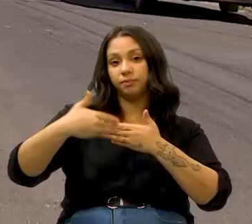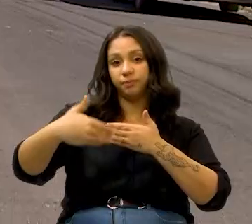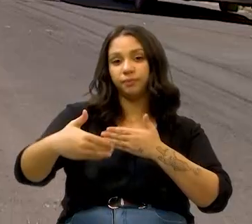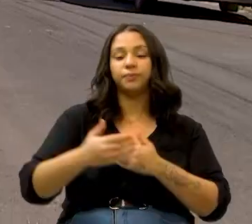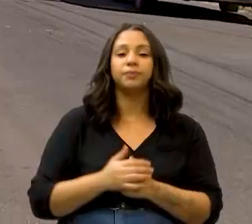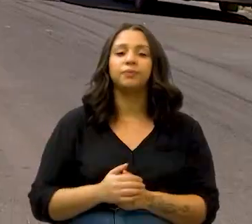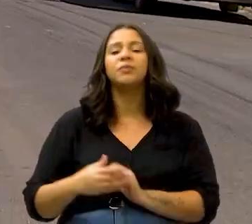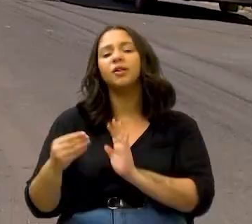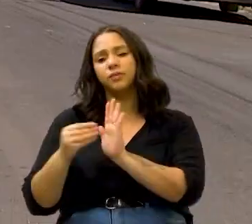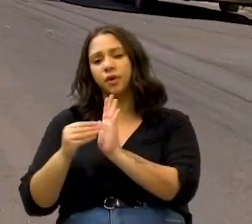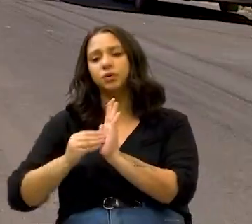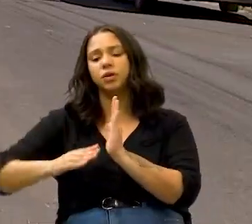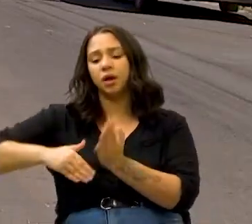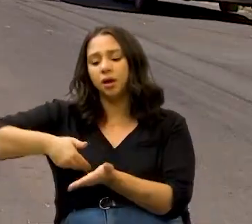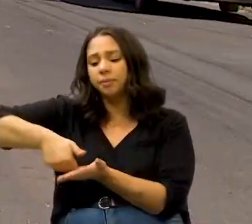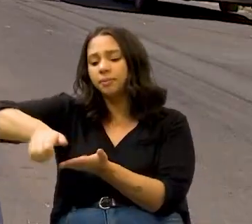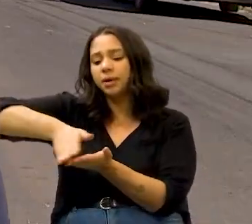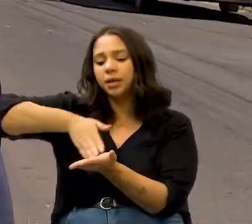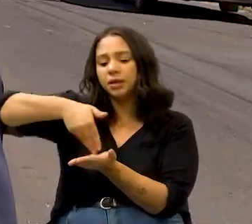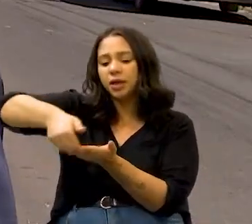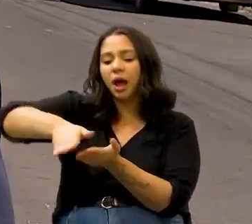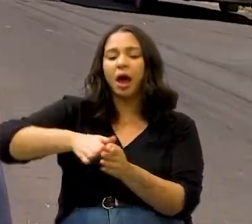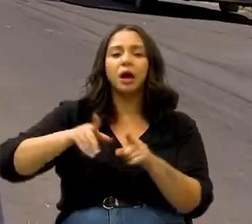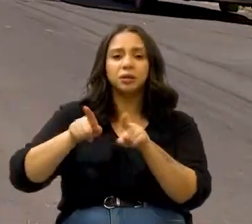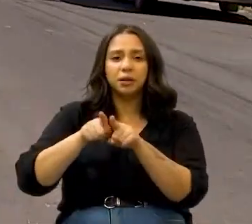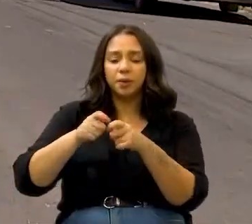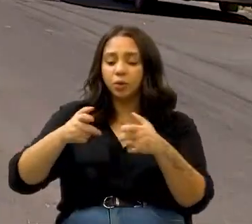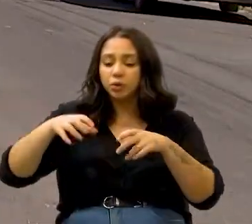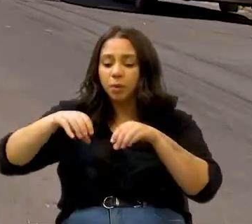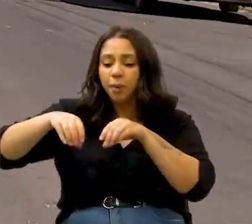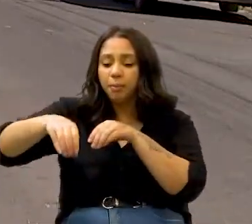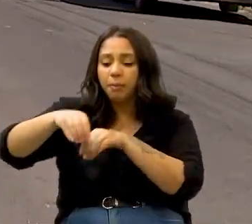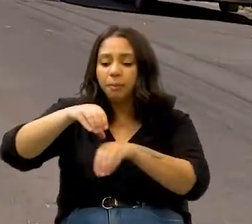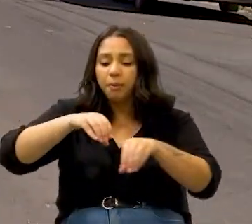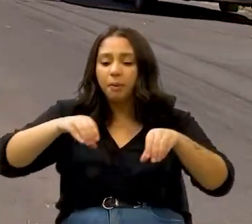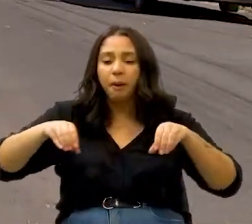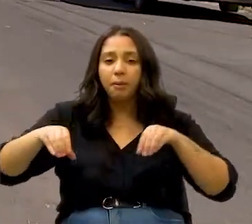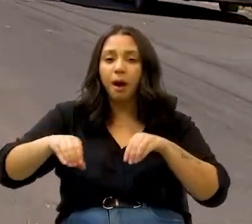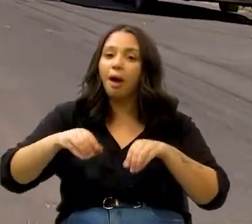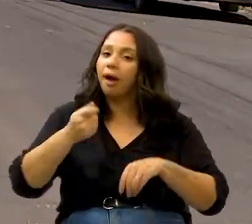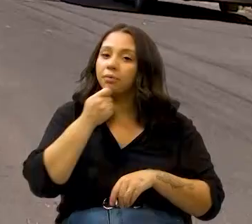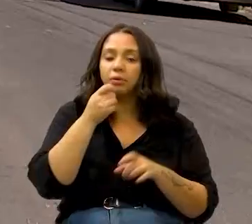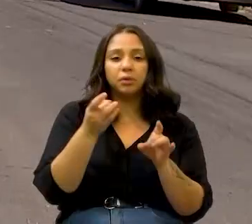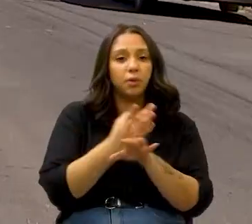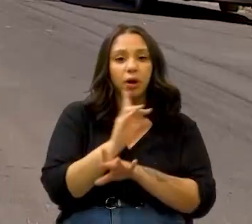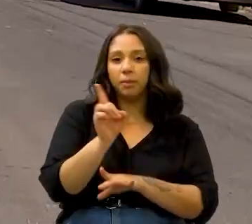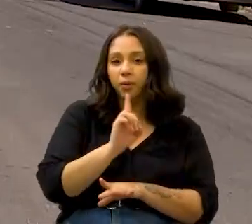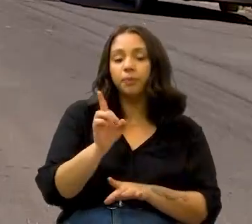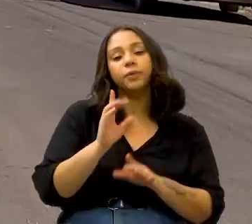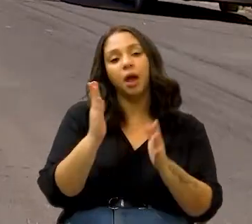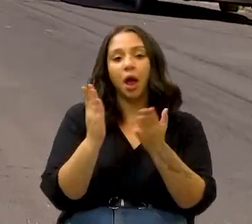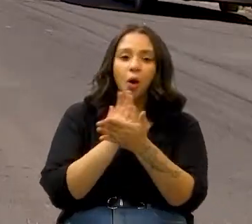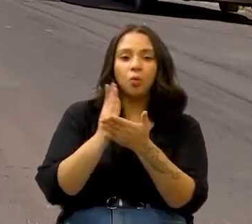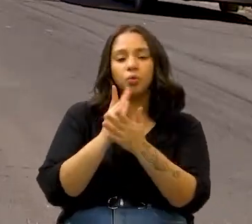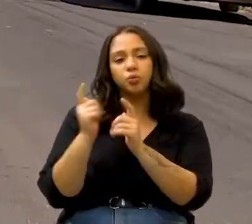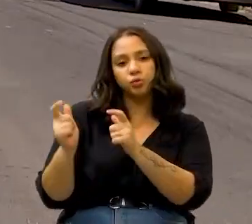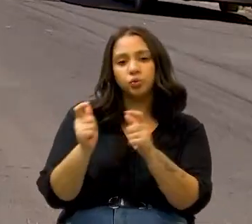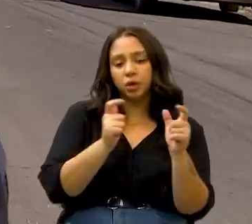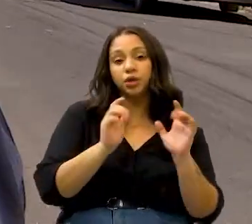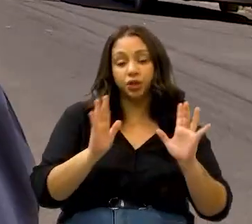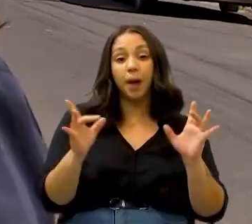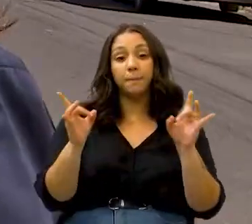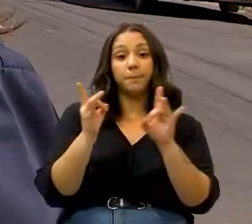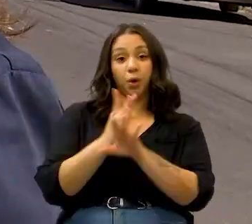pintar o piso de algumas áreas colocar os tachões em alguns pontos né então não tá terminada alguns